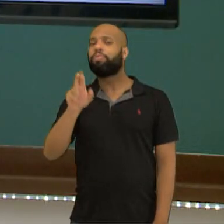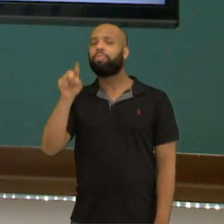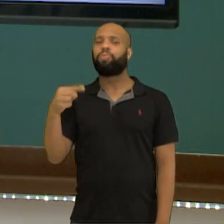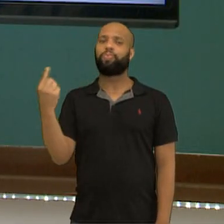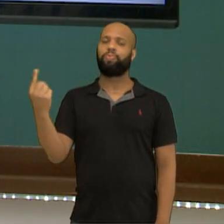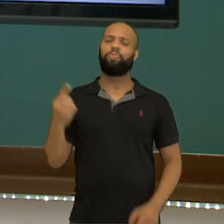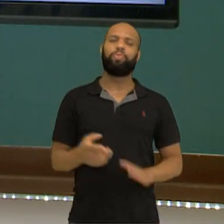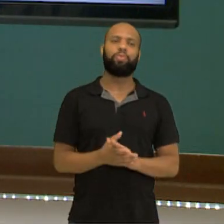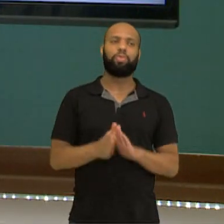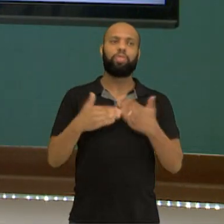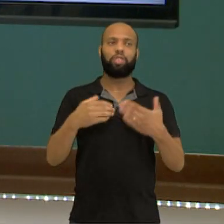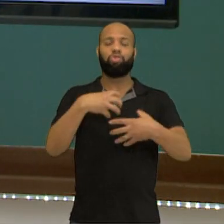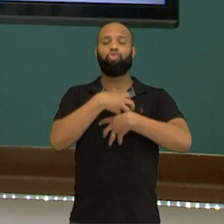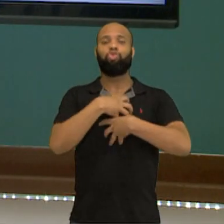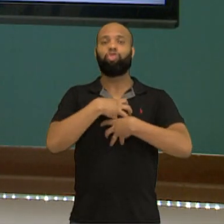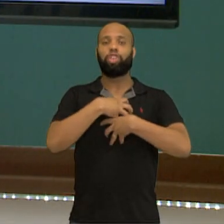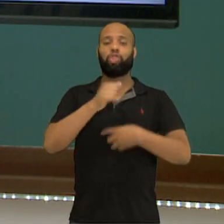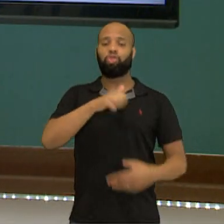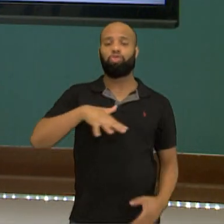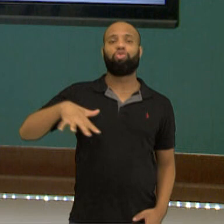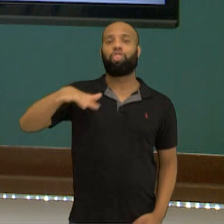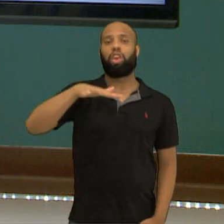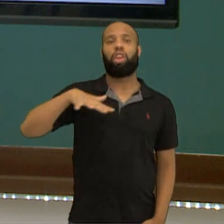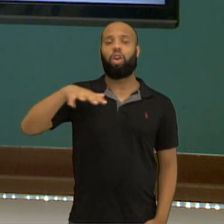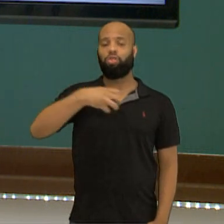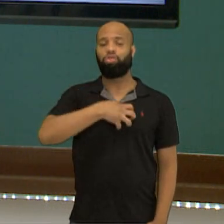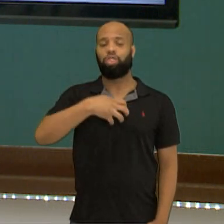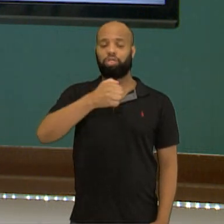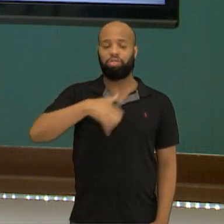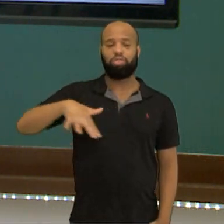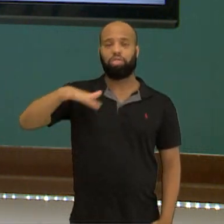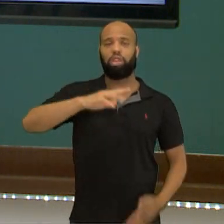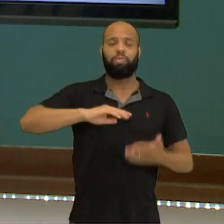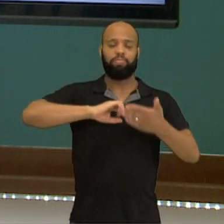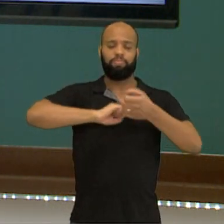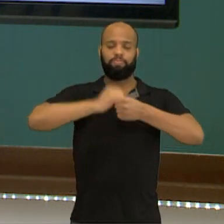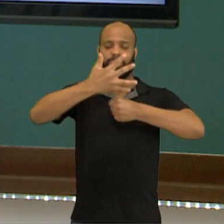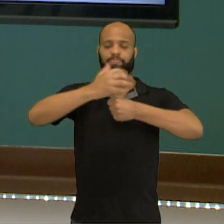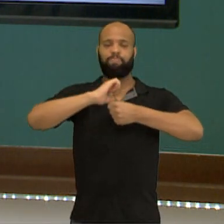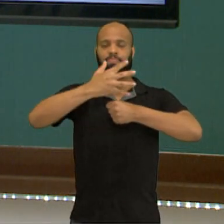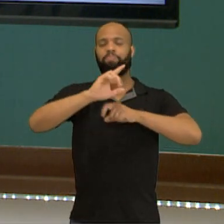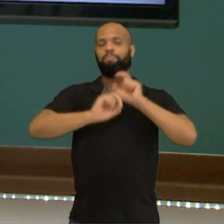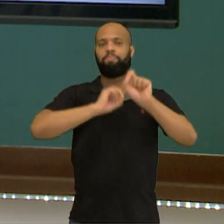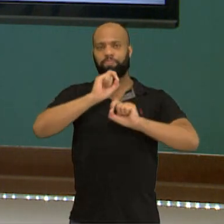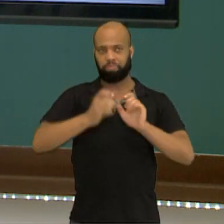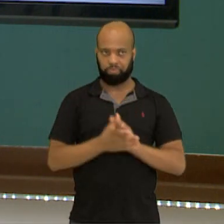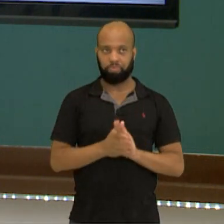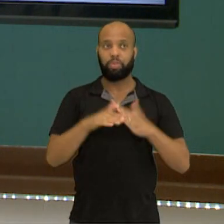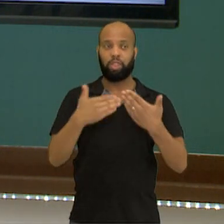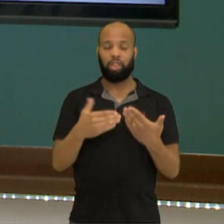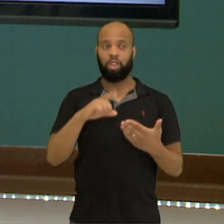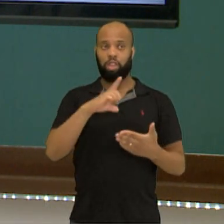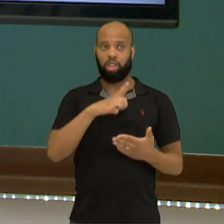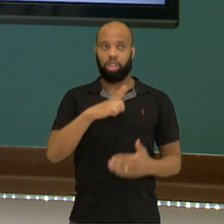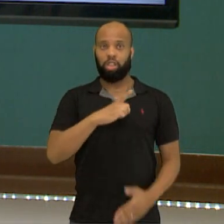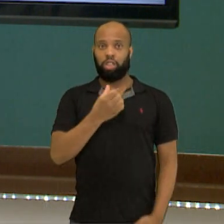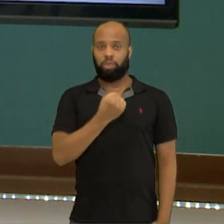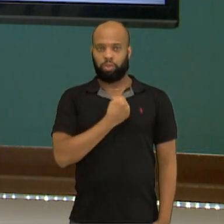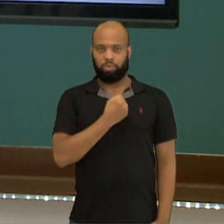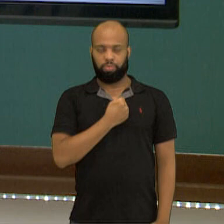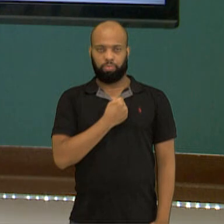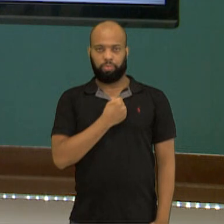a generalização dessa potência é o quê? Que 1, a base